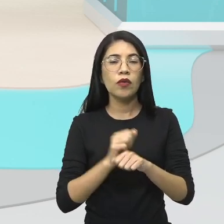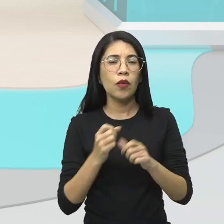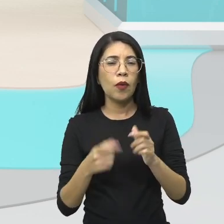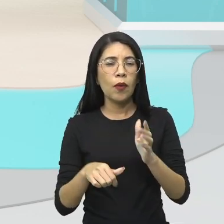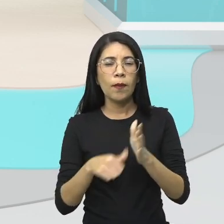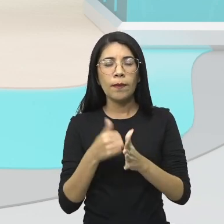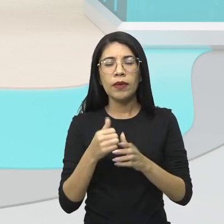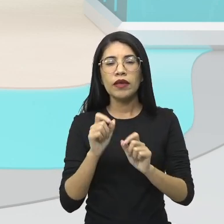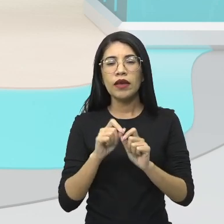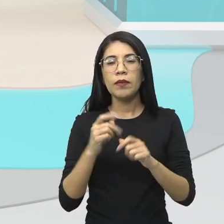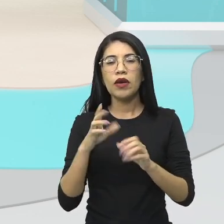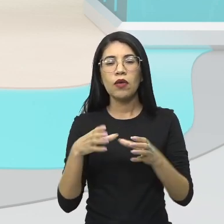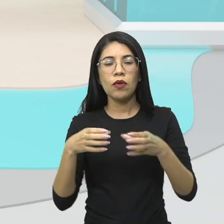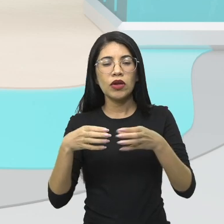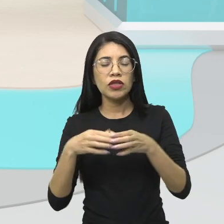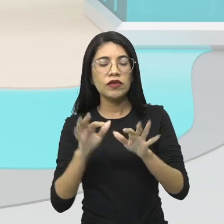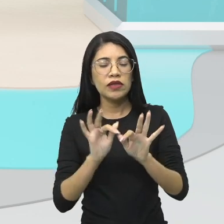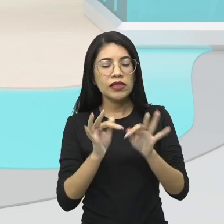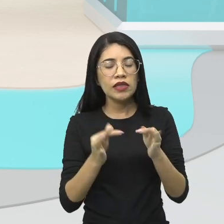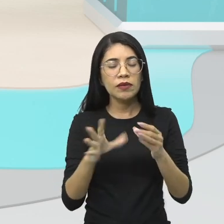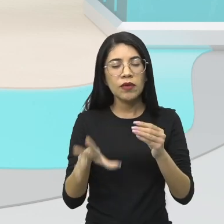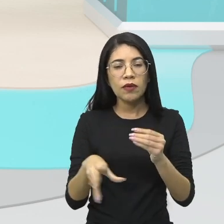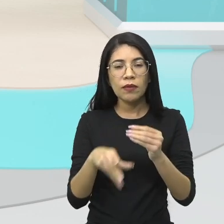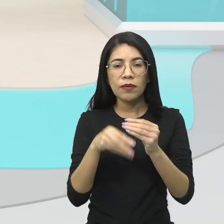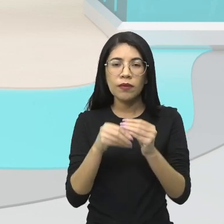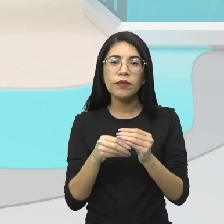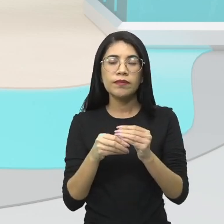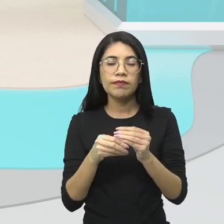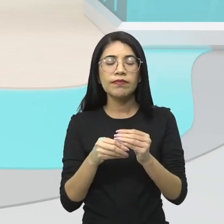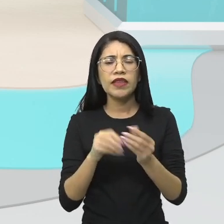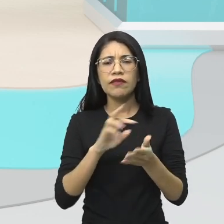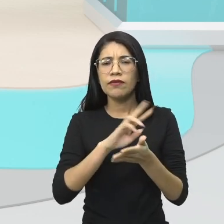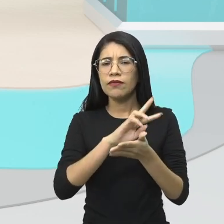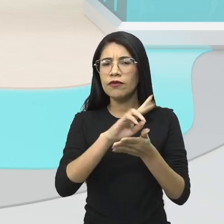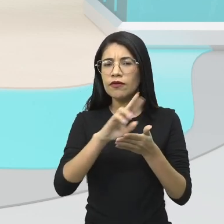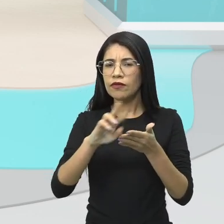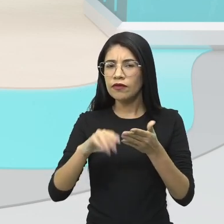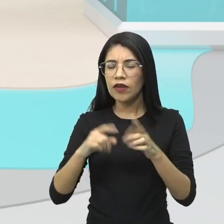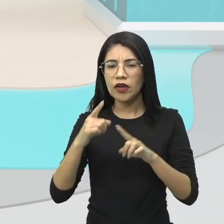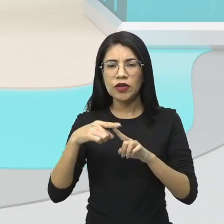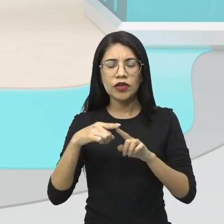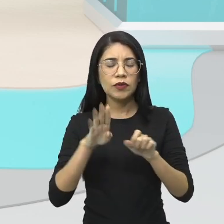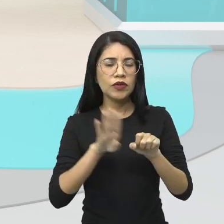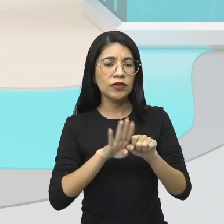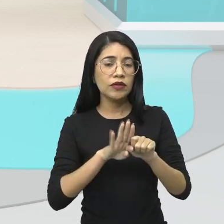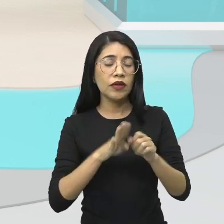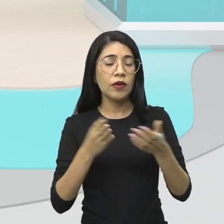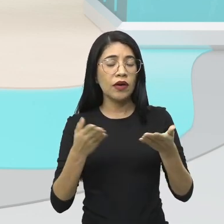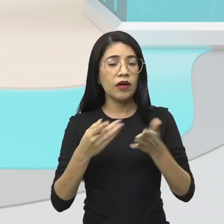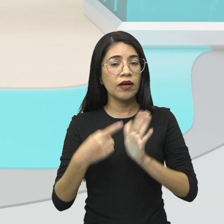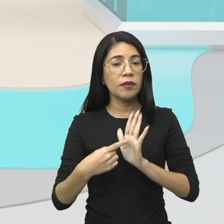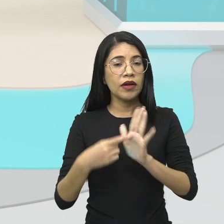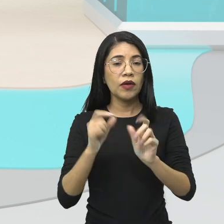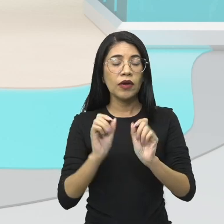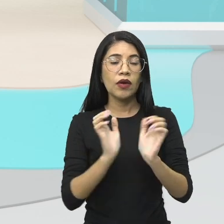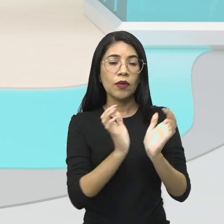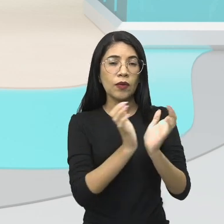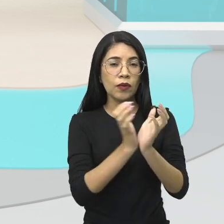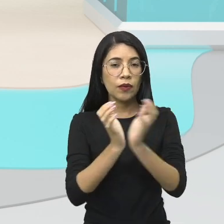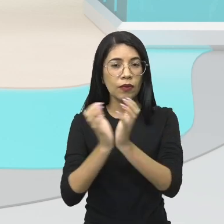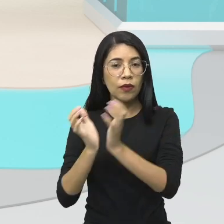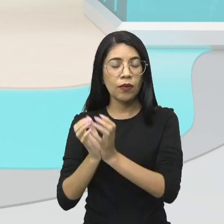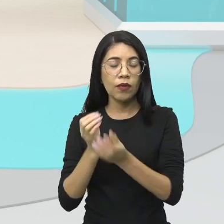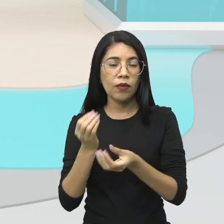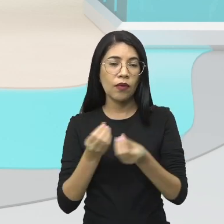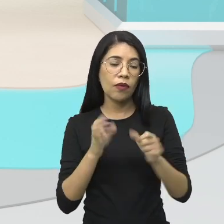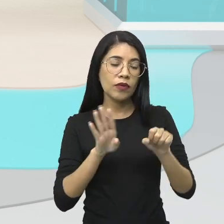primitivos, derivados, coletivos, simples, compostos, né? Temos vários. Então, até aqui nós trabalhamos a classificação